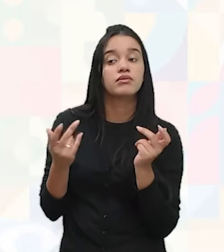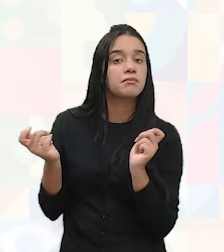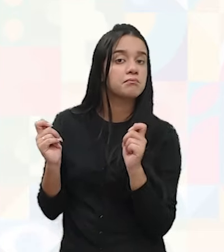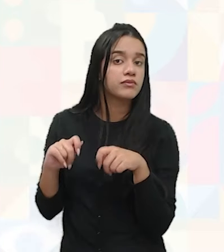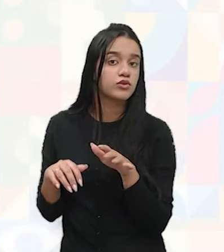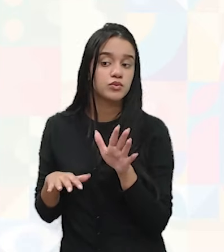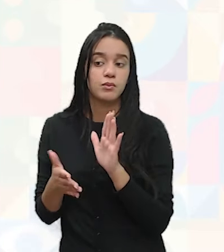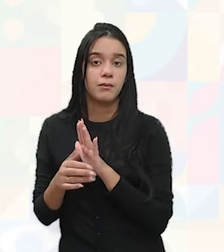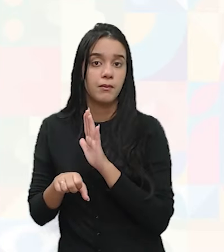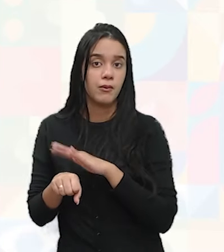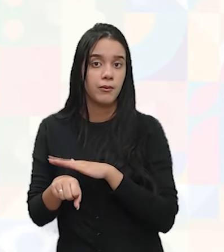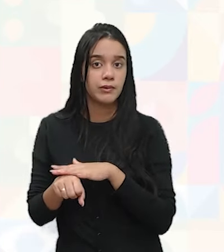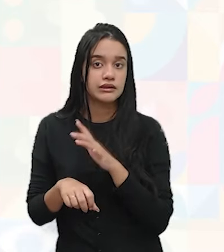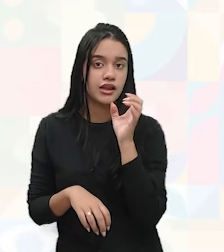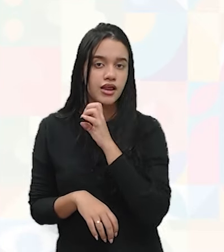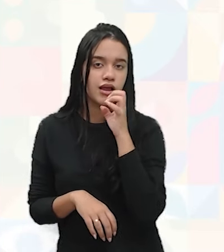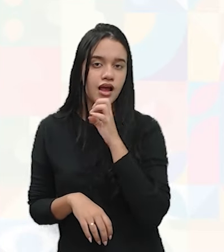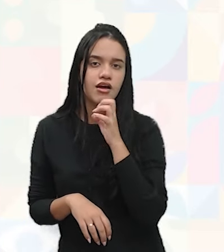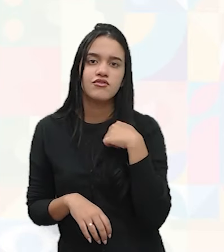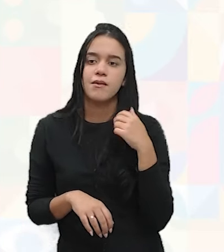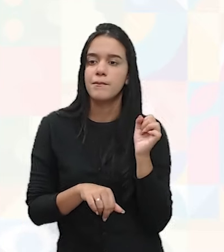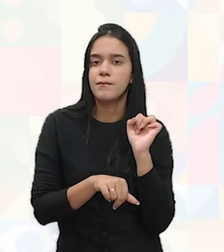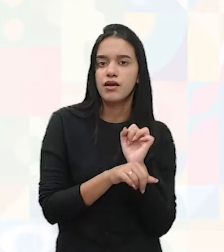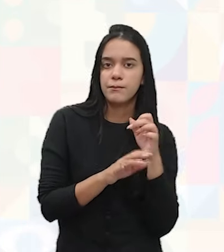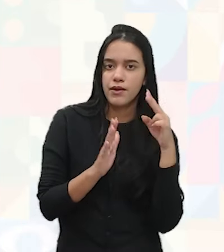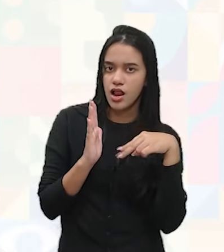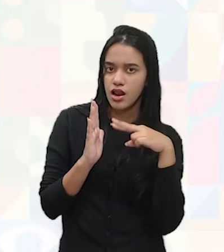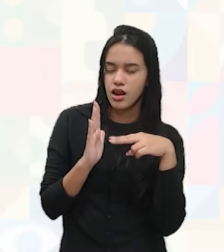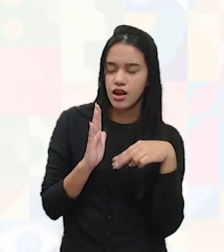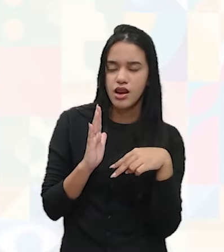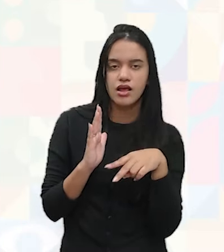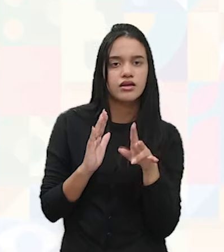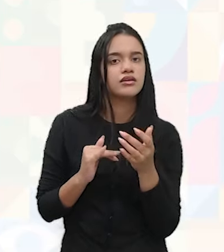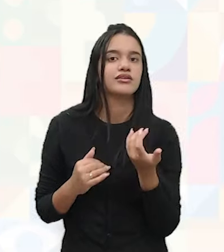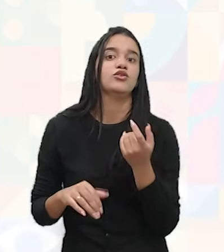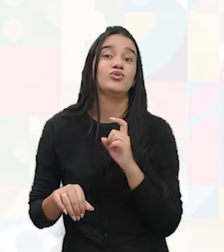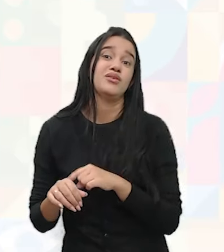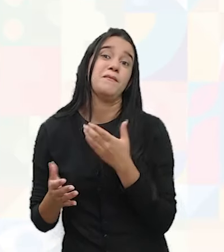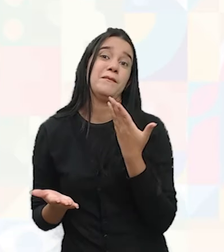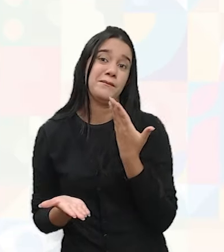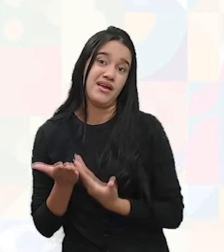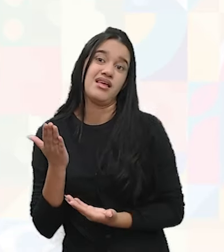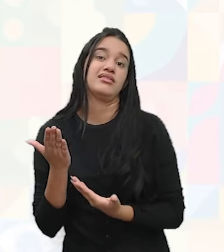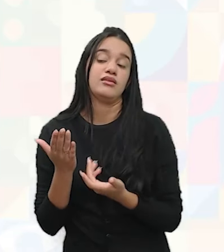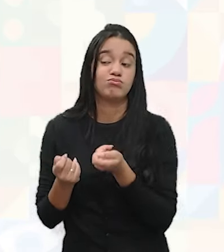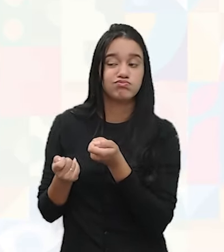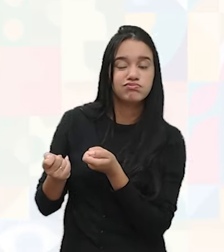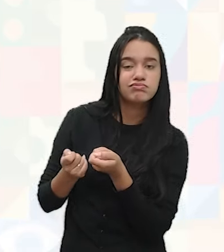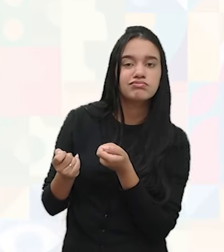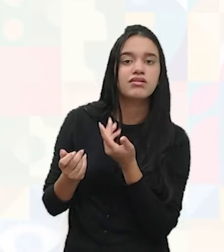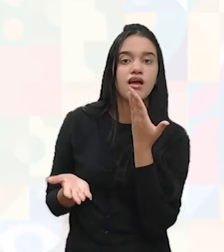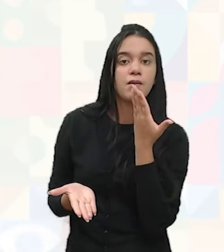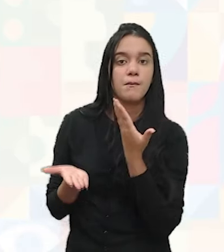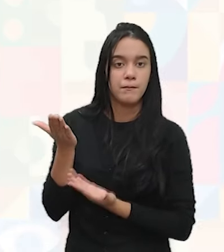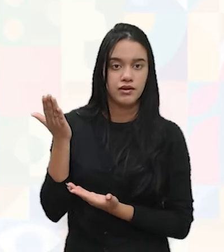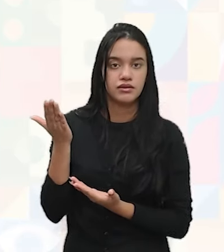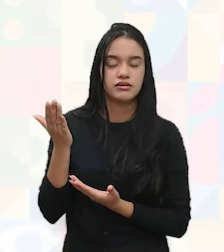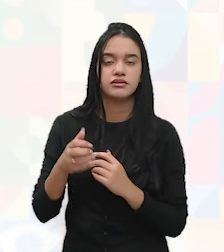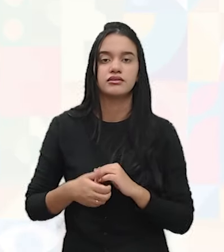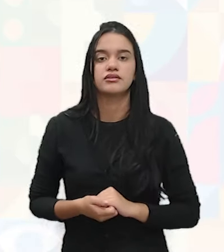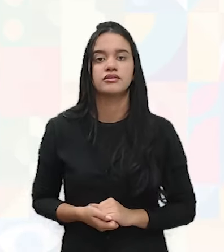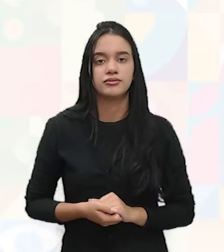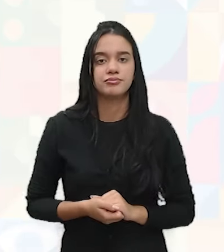momento da emergência ninguém vai parar para ler um rótulo né Às vezes pode estar perdendo o tempo e perder o controle né sobre aquela propagação do